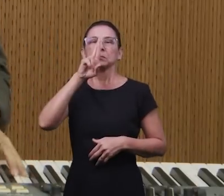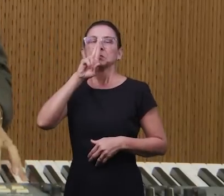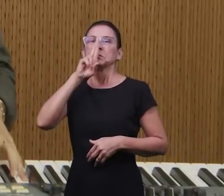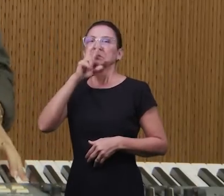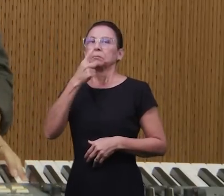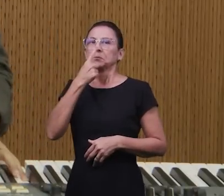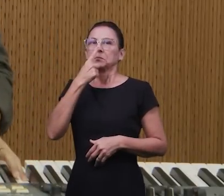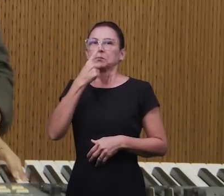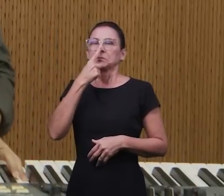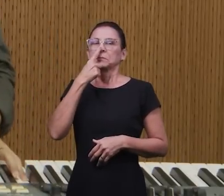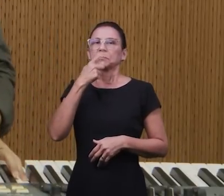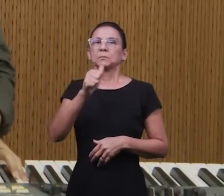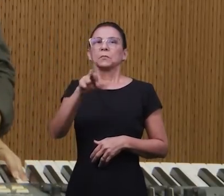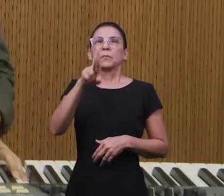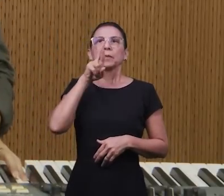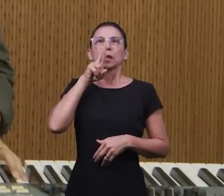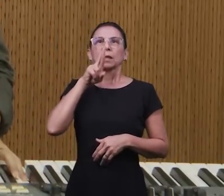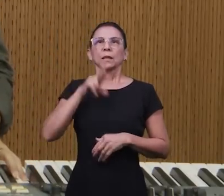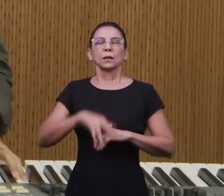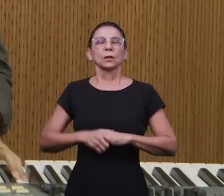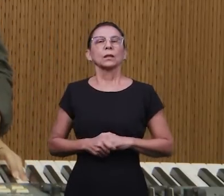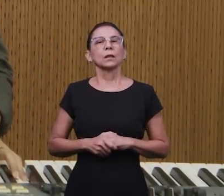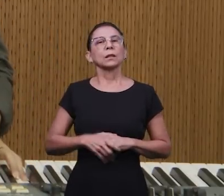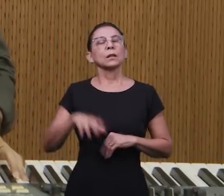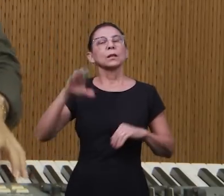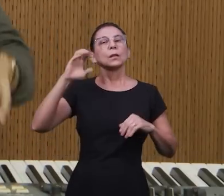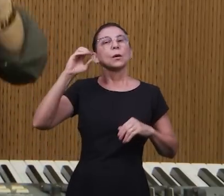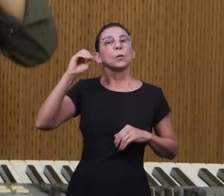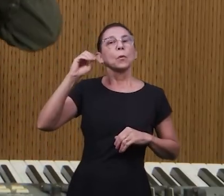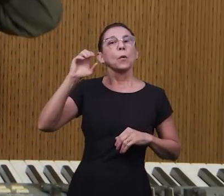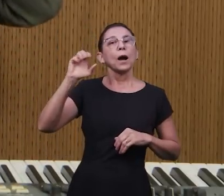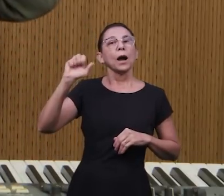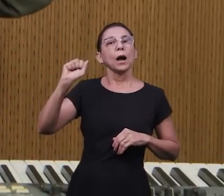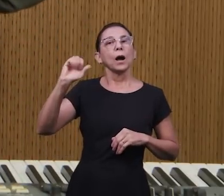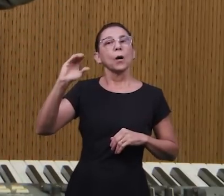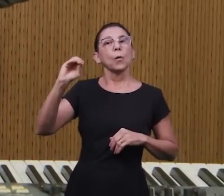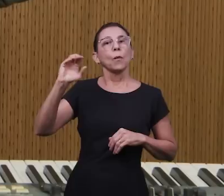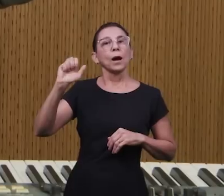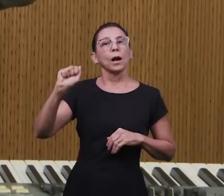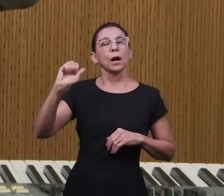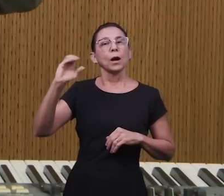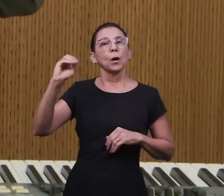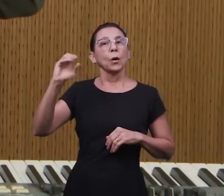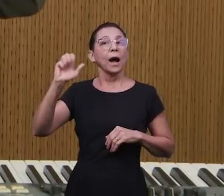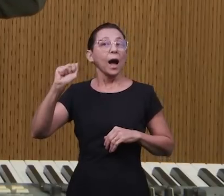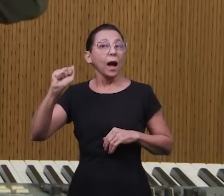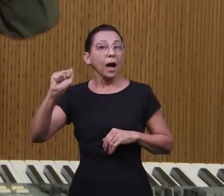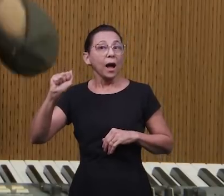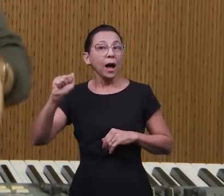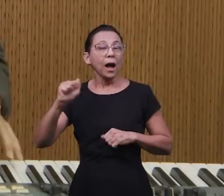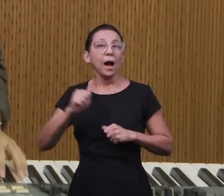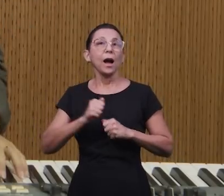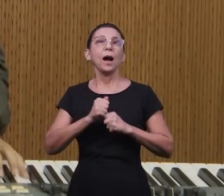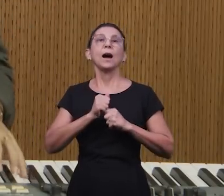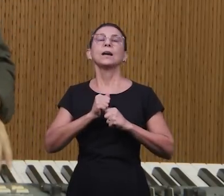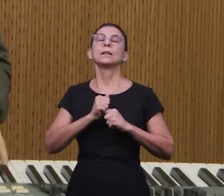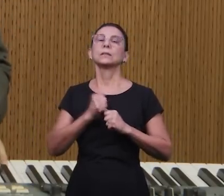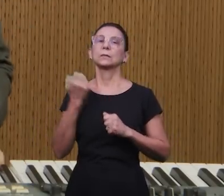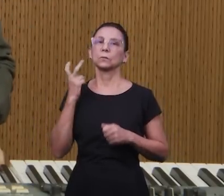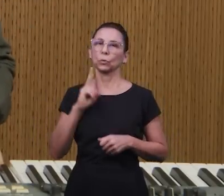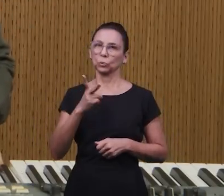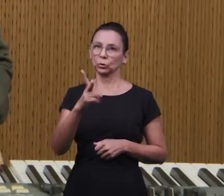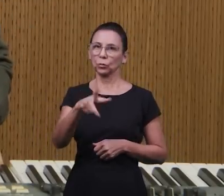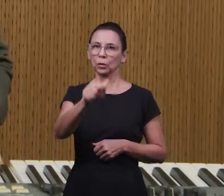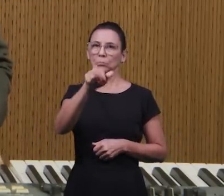nariz. Inspirou. Oa, oa, oa, oa. Deixa o som